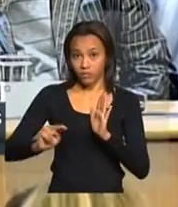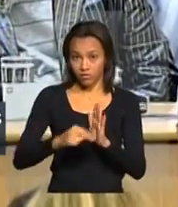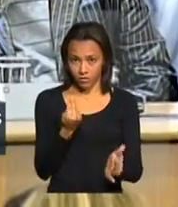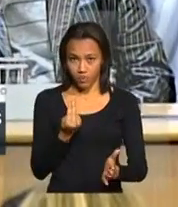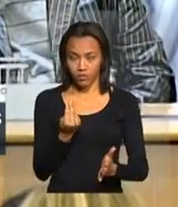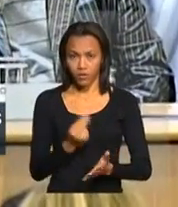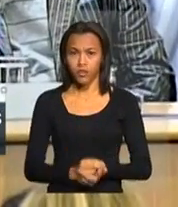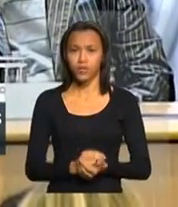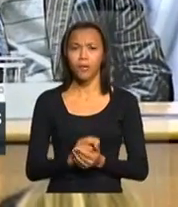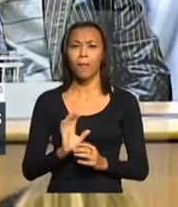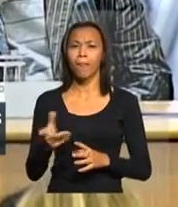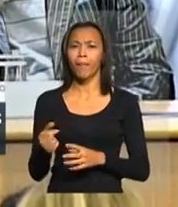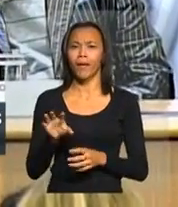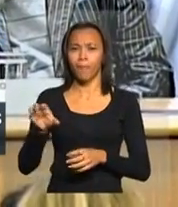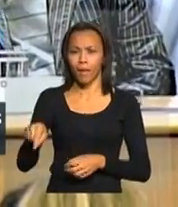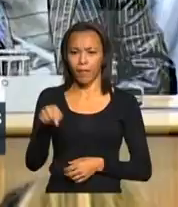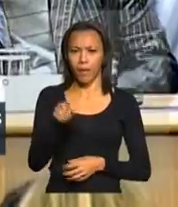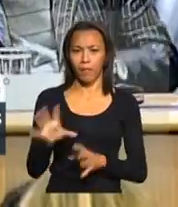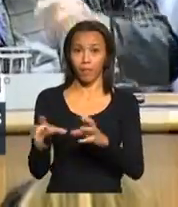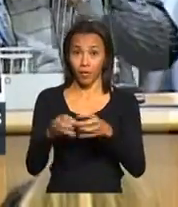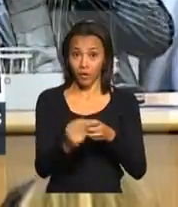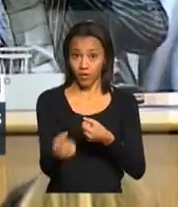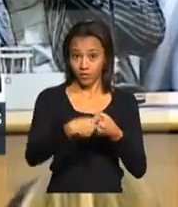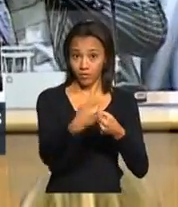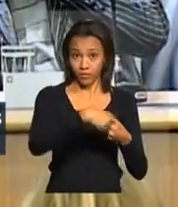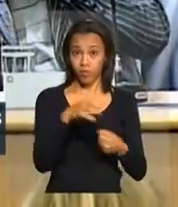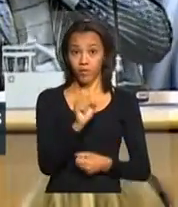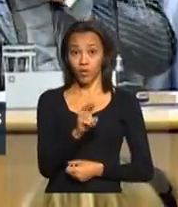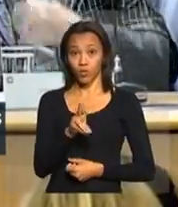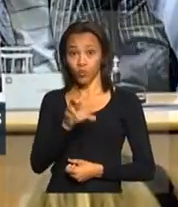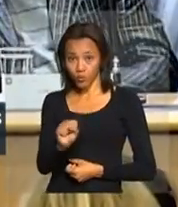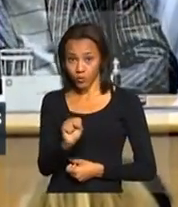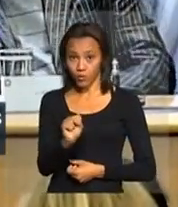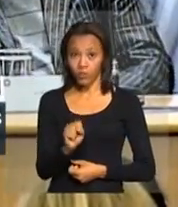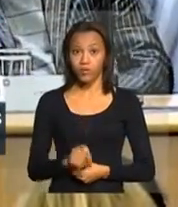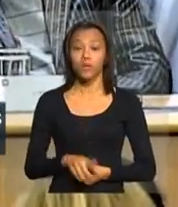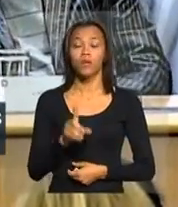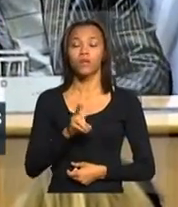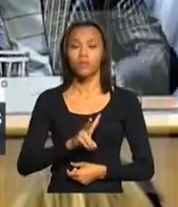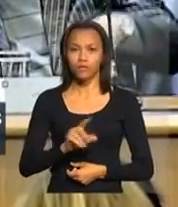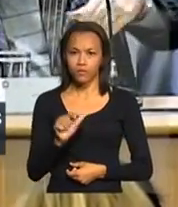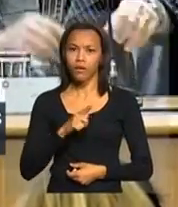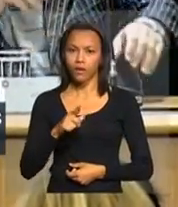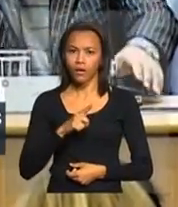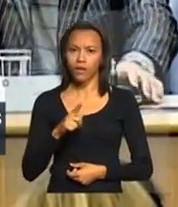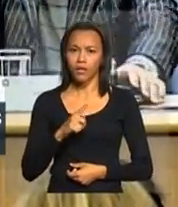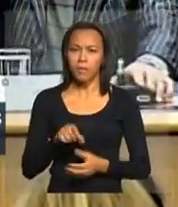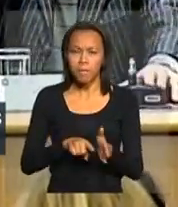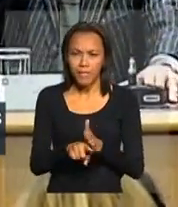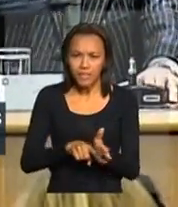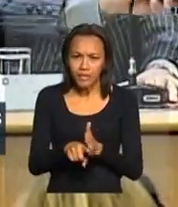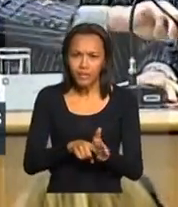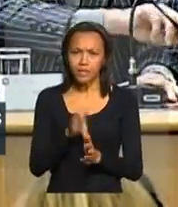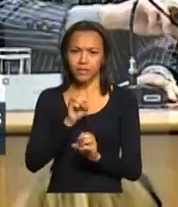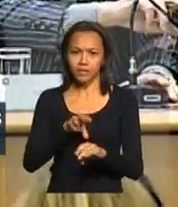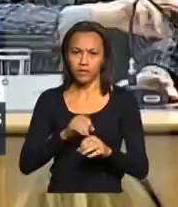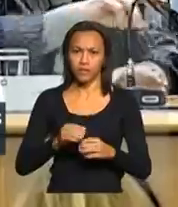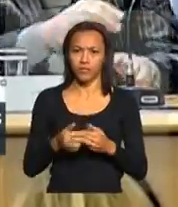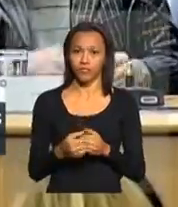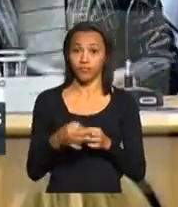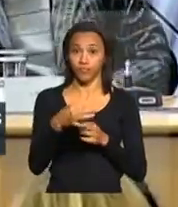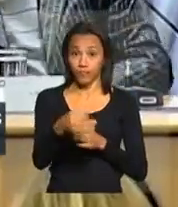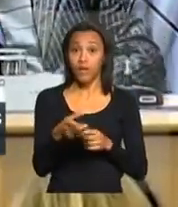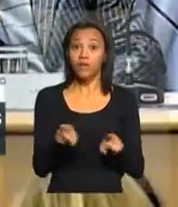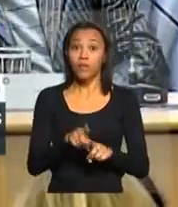transplante para as entidades integrantes do Sistema Único de Saúde, com atuação em ensino e pesquisa. O